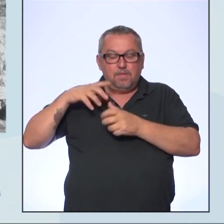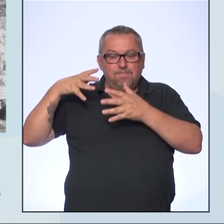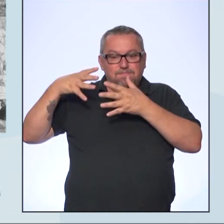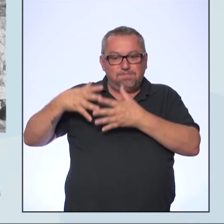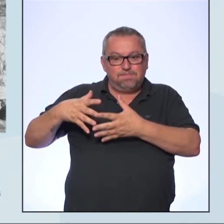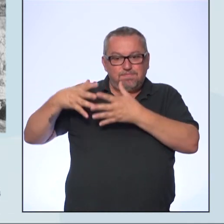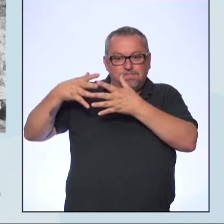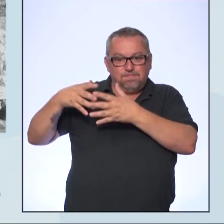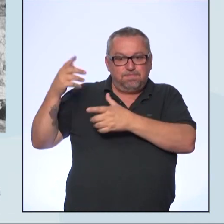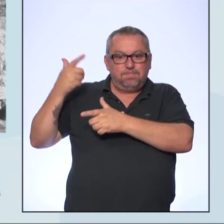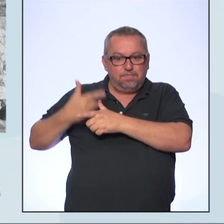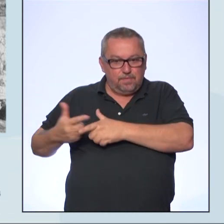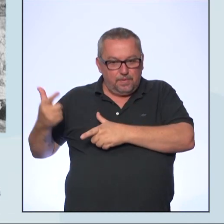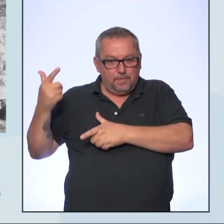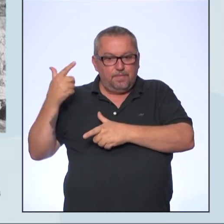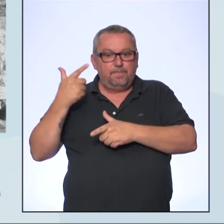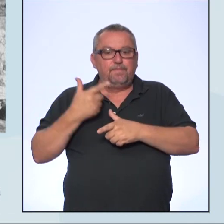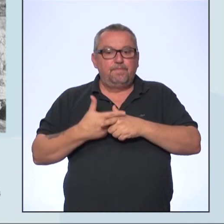vocês estão vendo aí